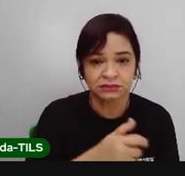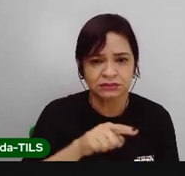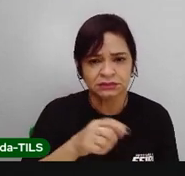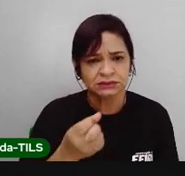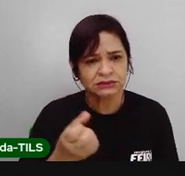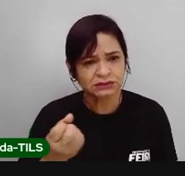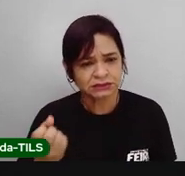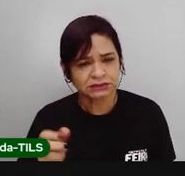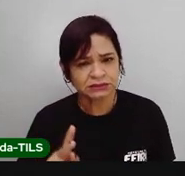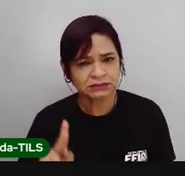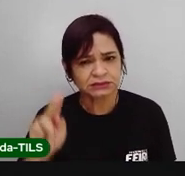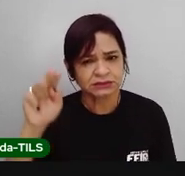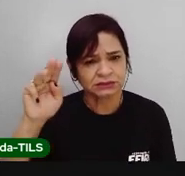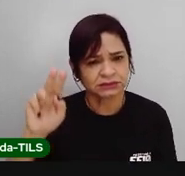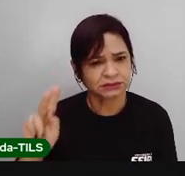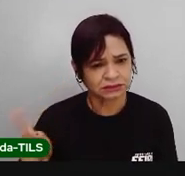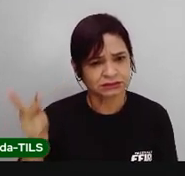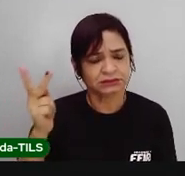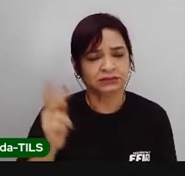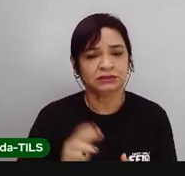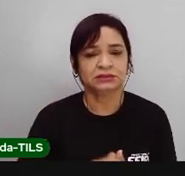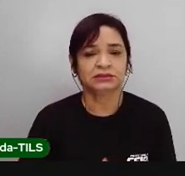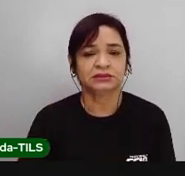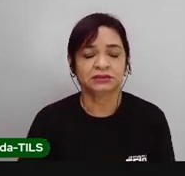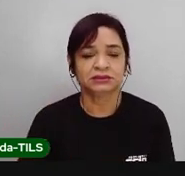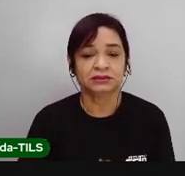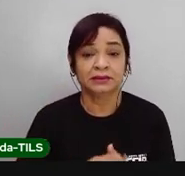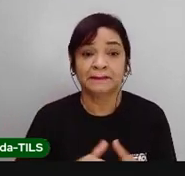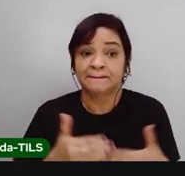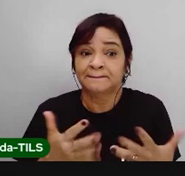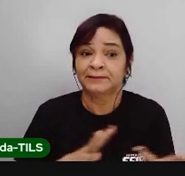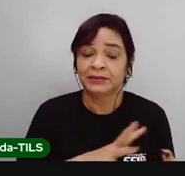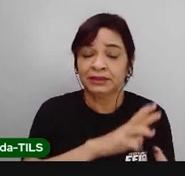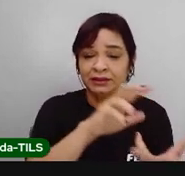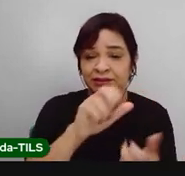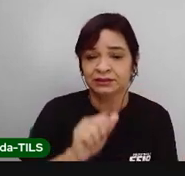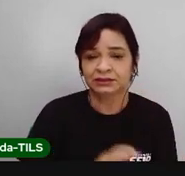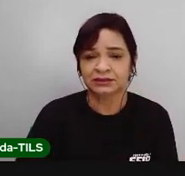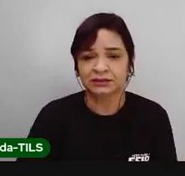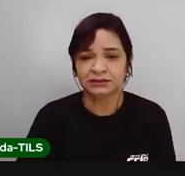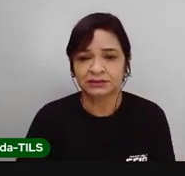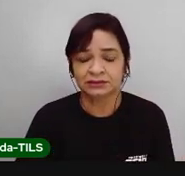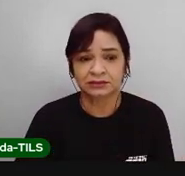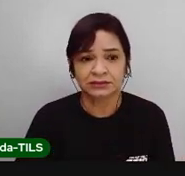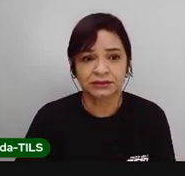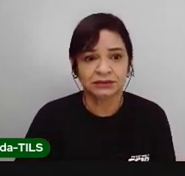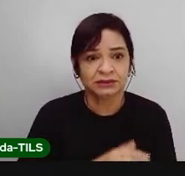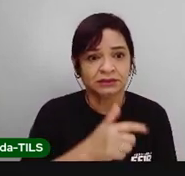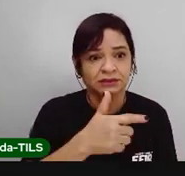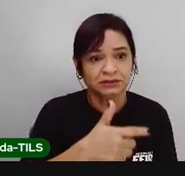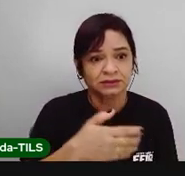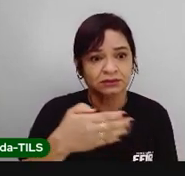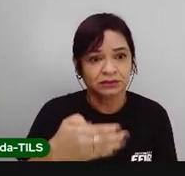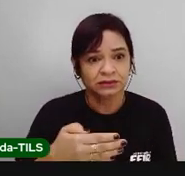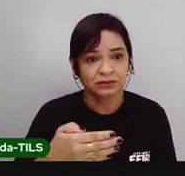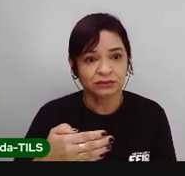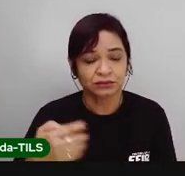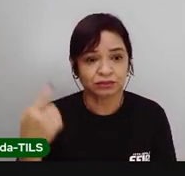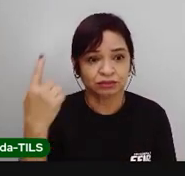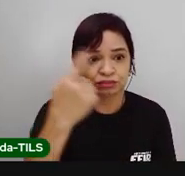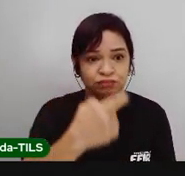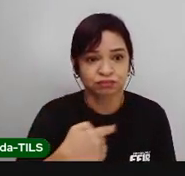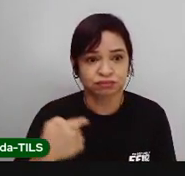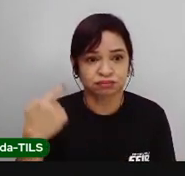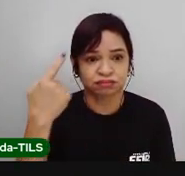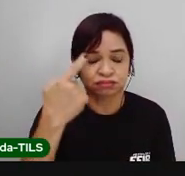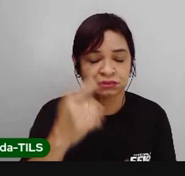1.666 km por hora. Mas nosso planeta leva quase 24 horas para dar uma volta completa.